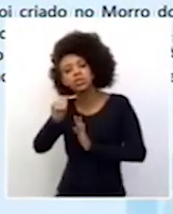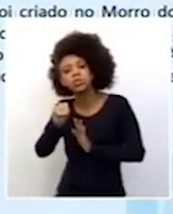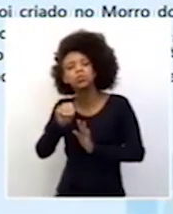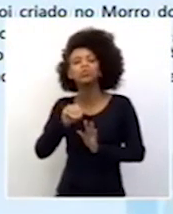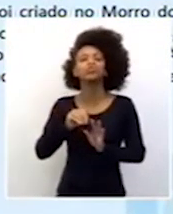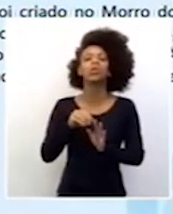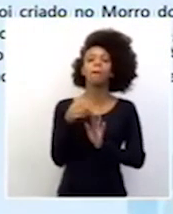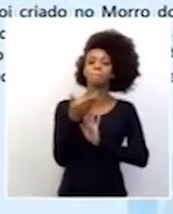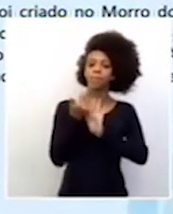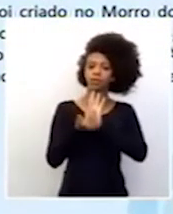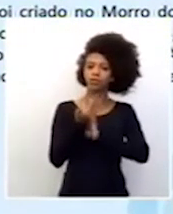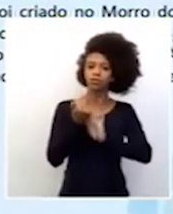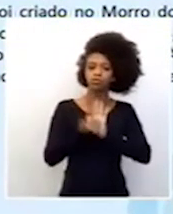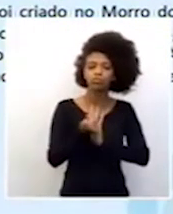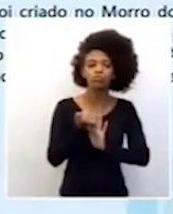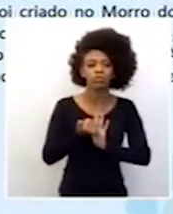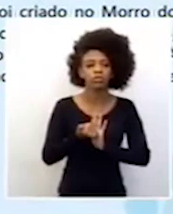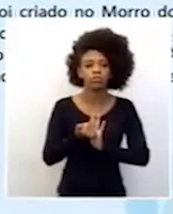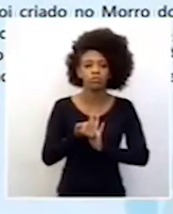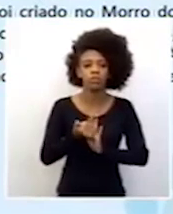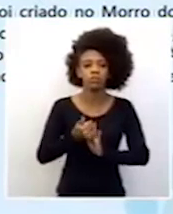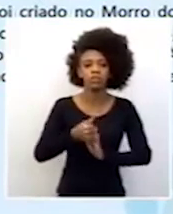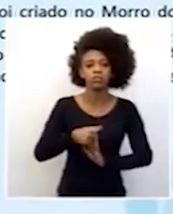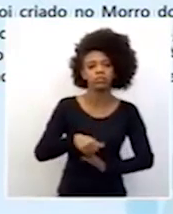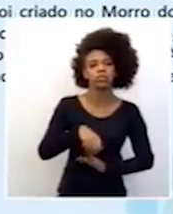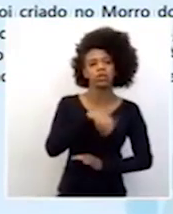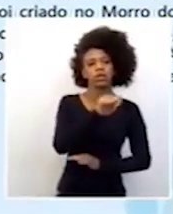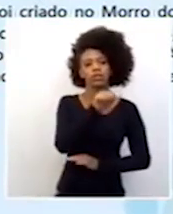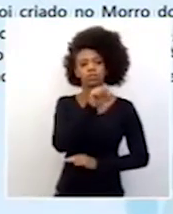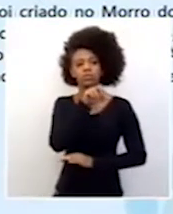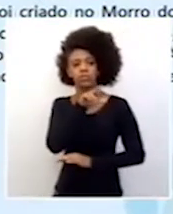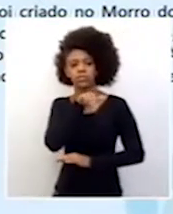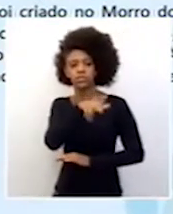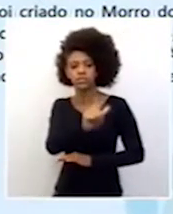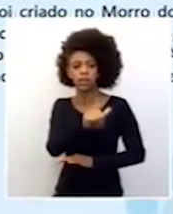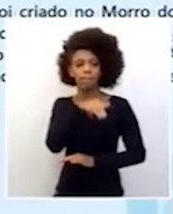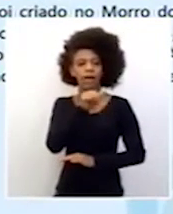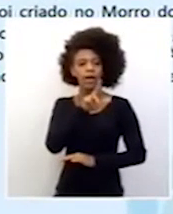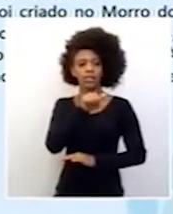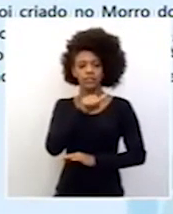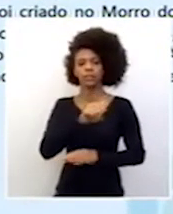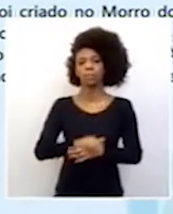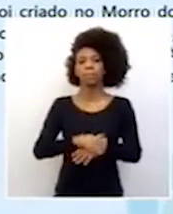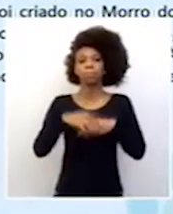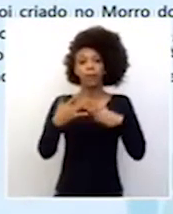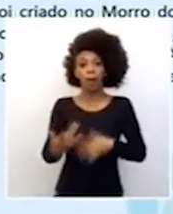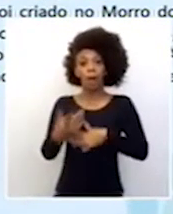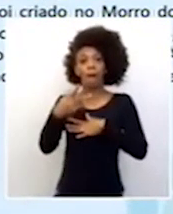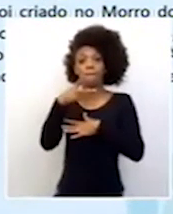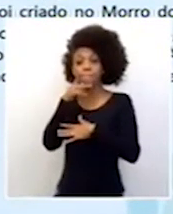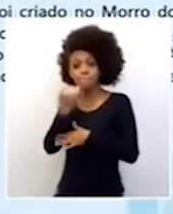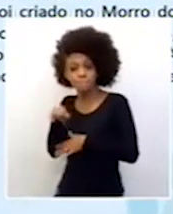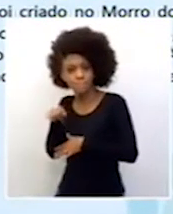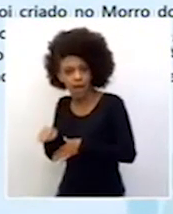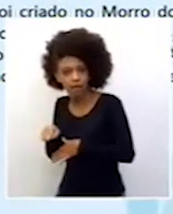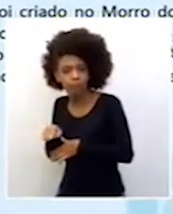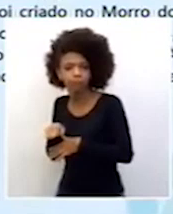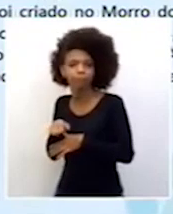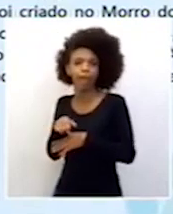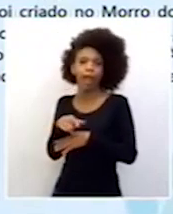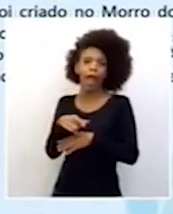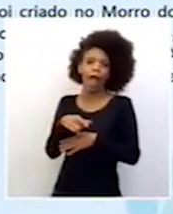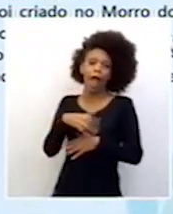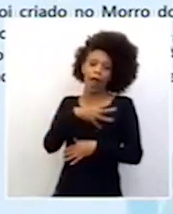Maria Leopoldina Machado de Assis. Gente, o pai dele era filho de escravos, a mãe dele